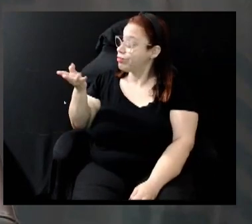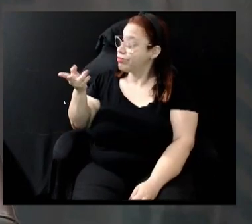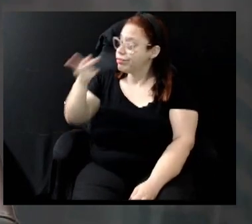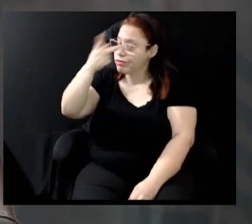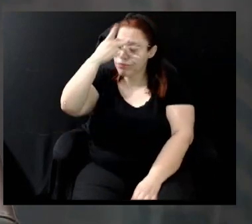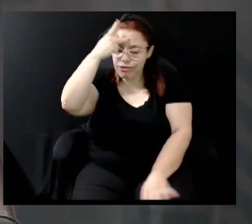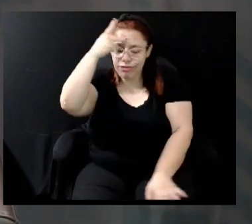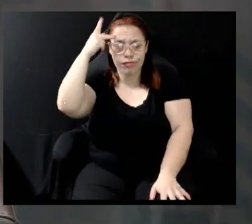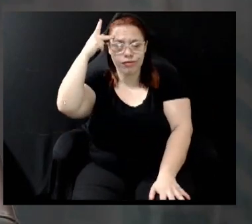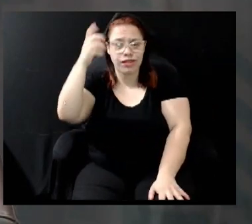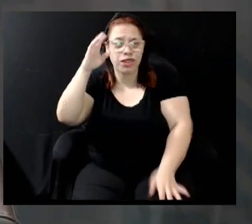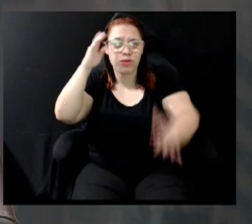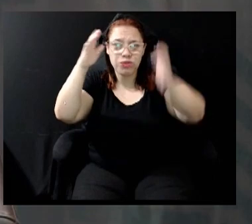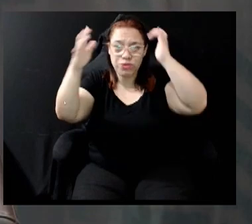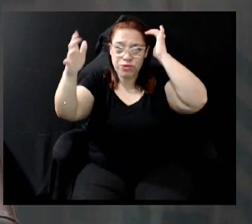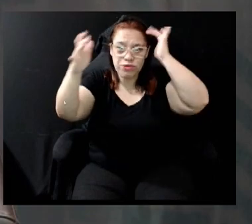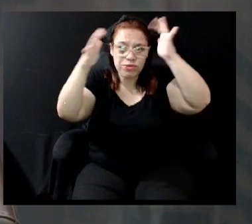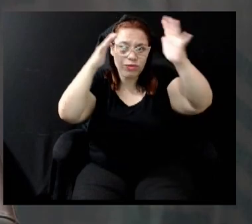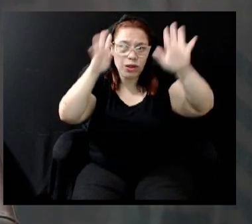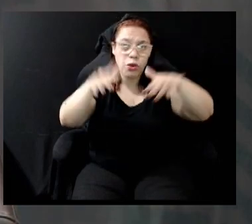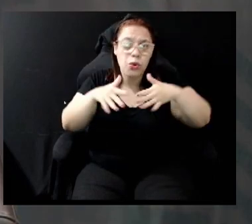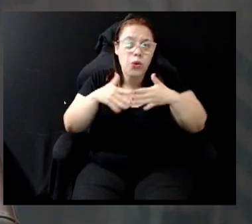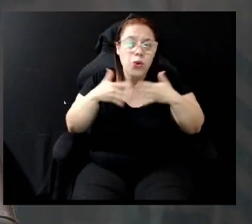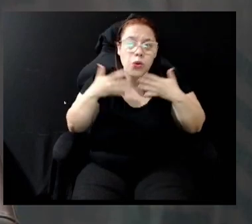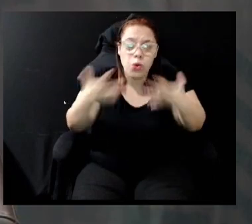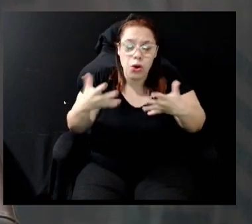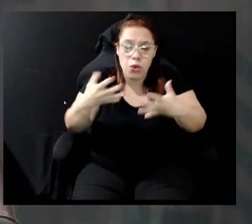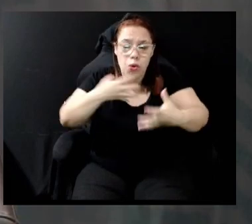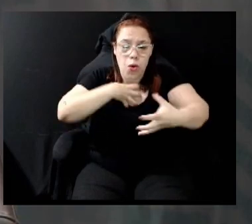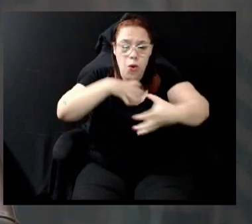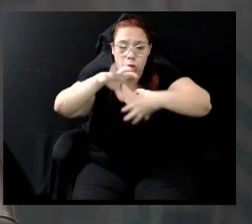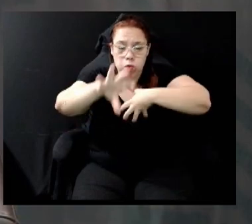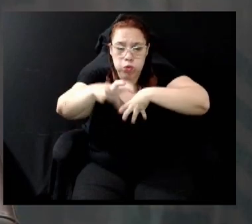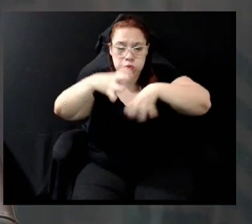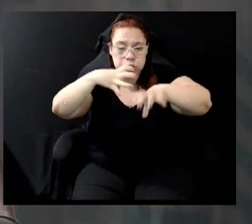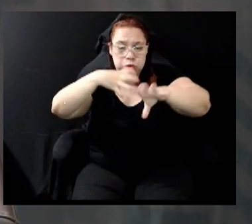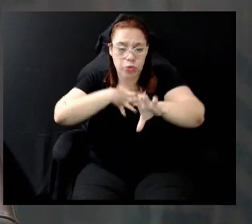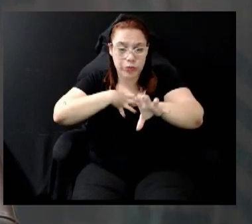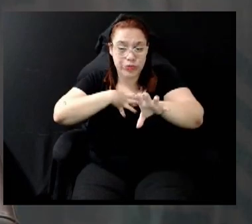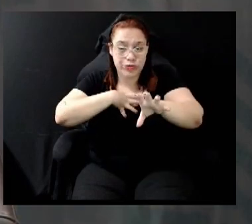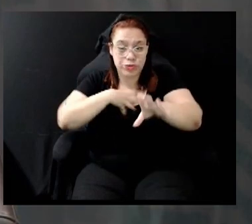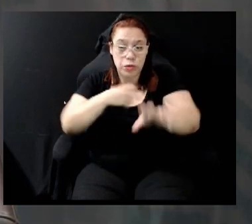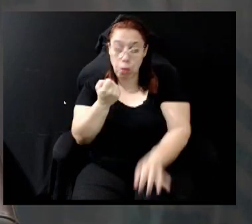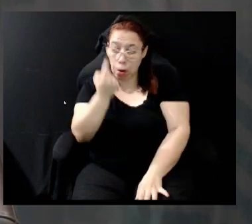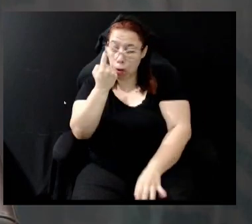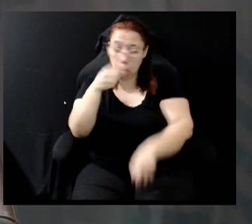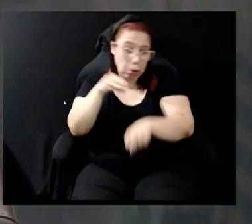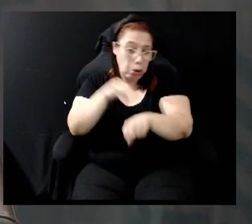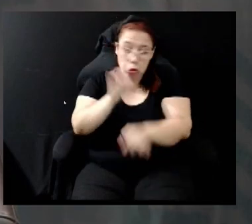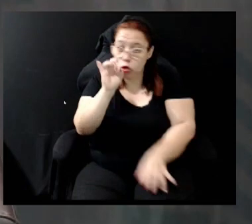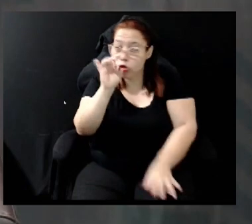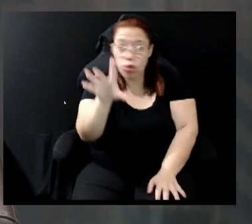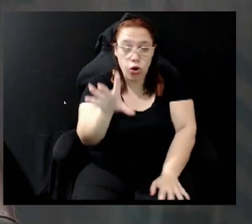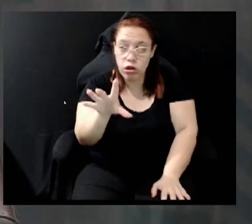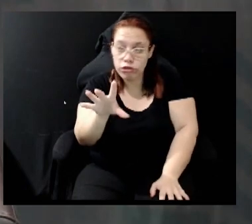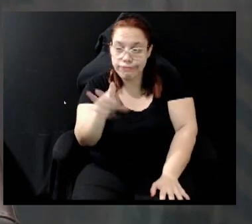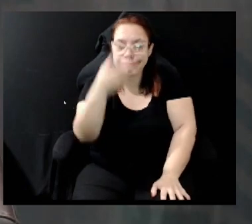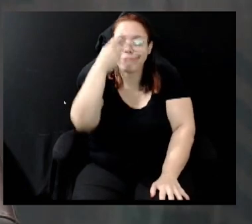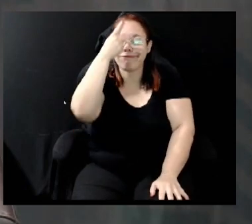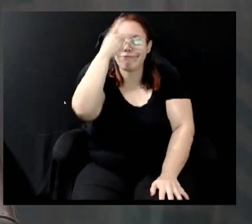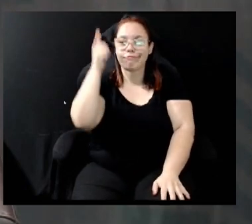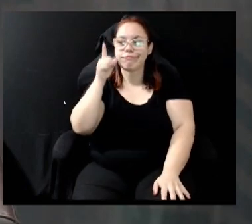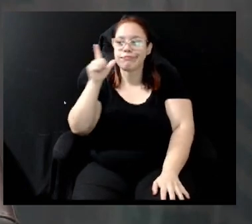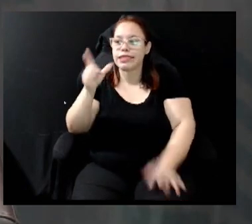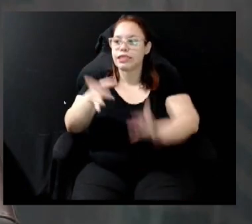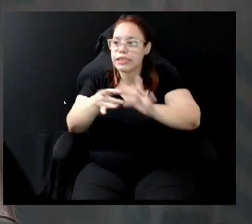essa ideia do quão é importante a empatia para com o outro, por um minuto que seja, as pessoas conseguiriam se libertar um